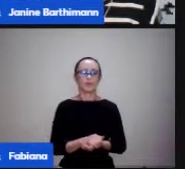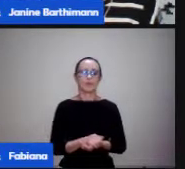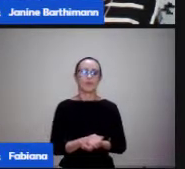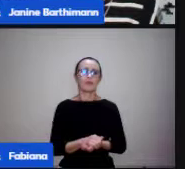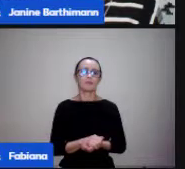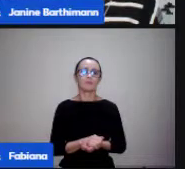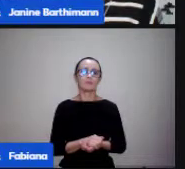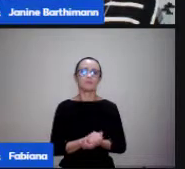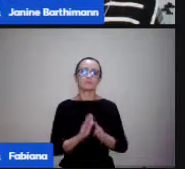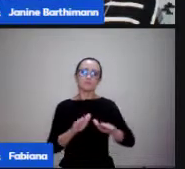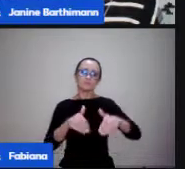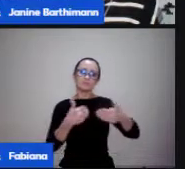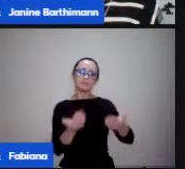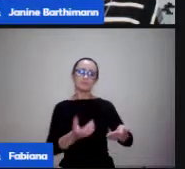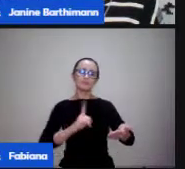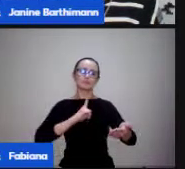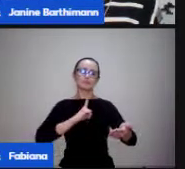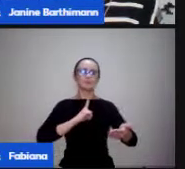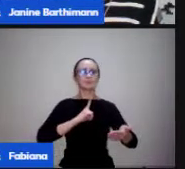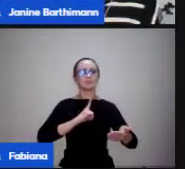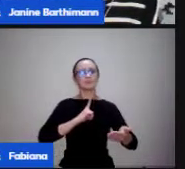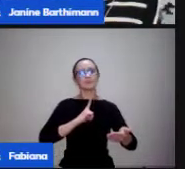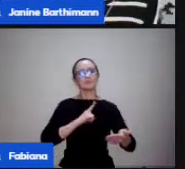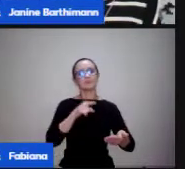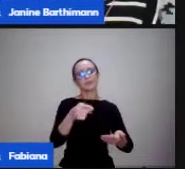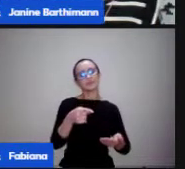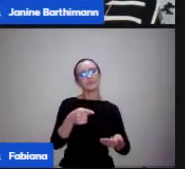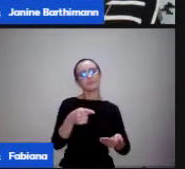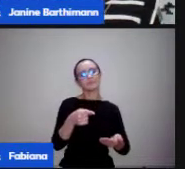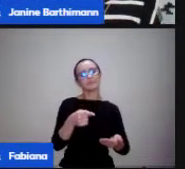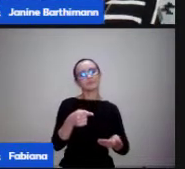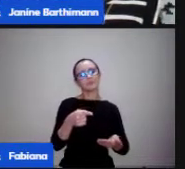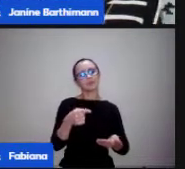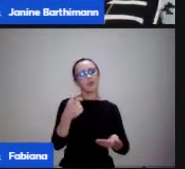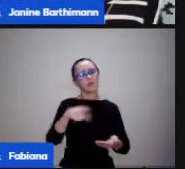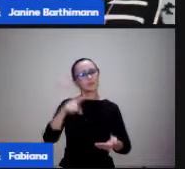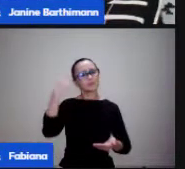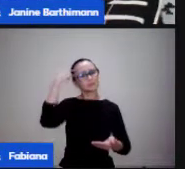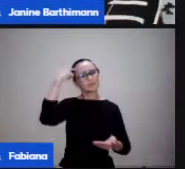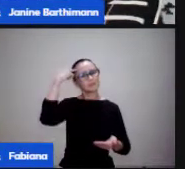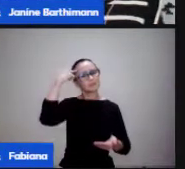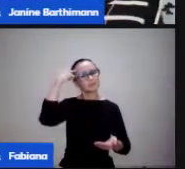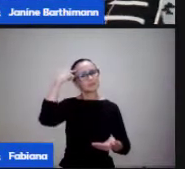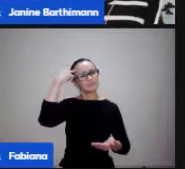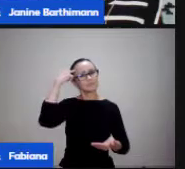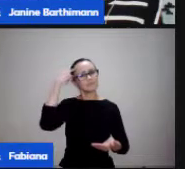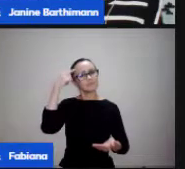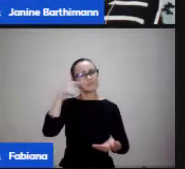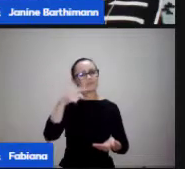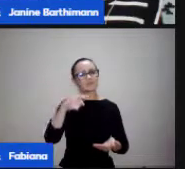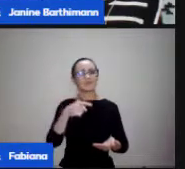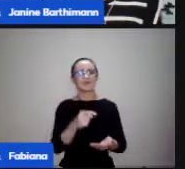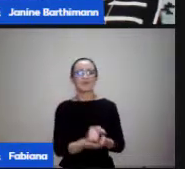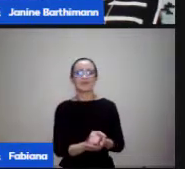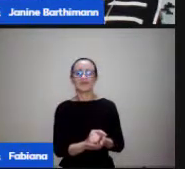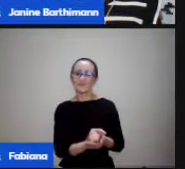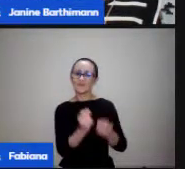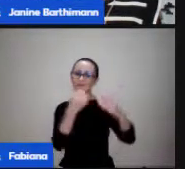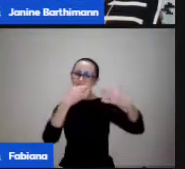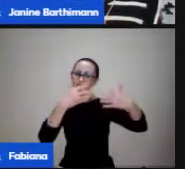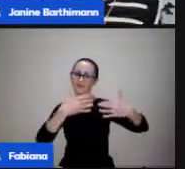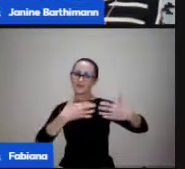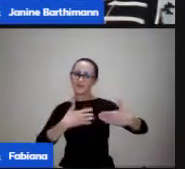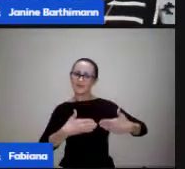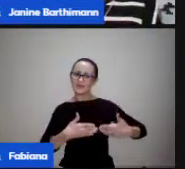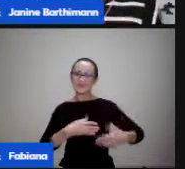Então, nós temos aí mais uma reflexão, que eu tenho certeza que quem vai querer falar um pouquinho dessa reflexão